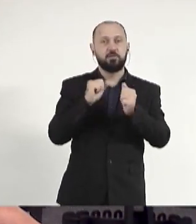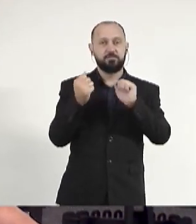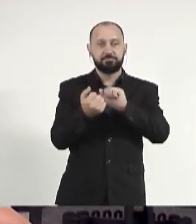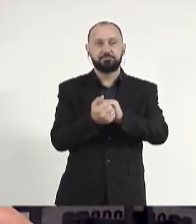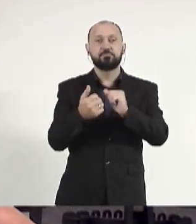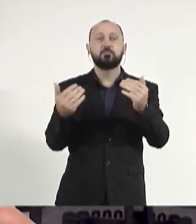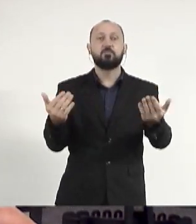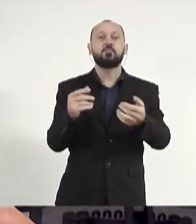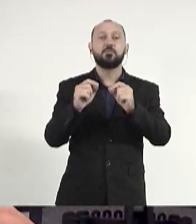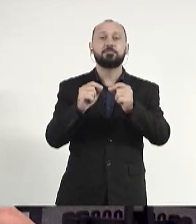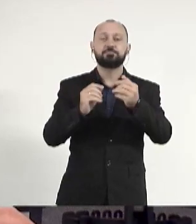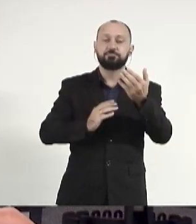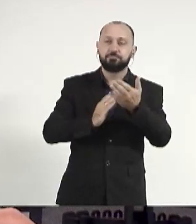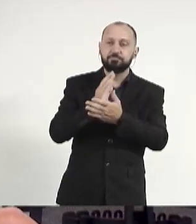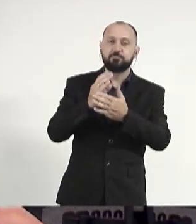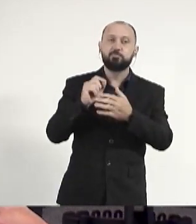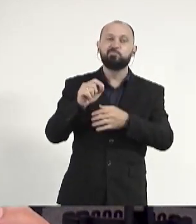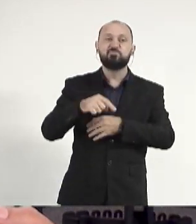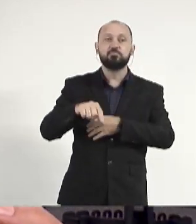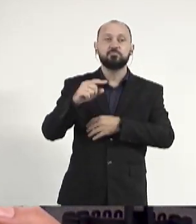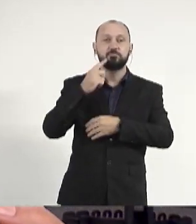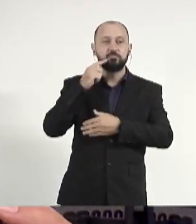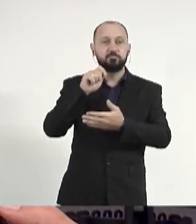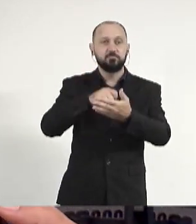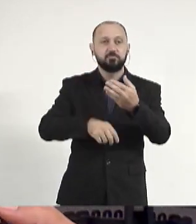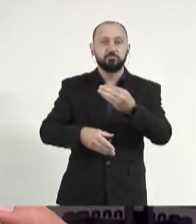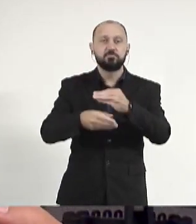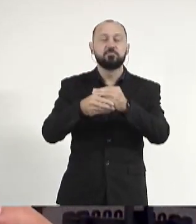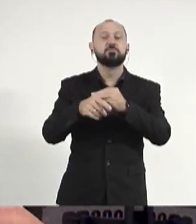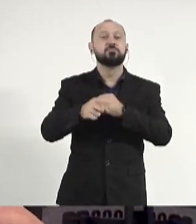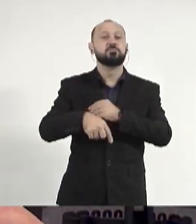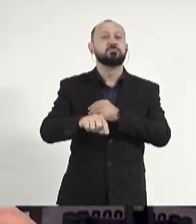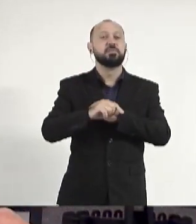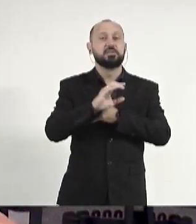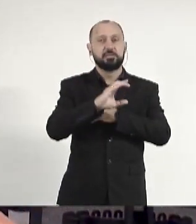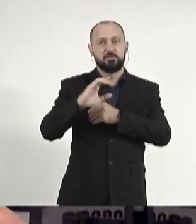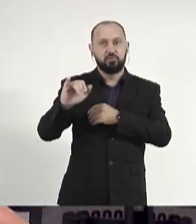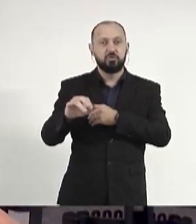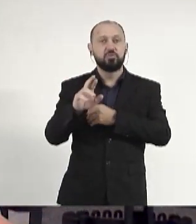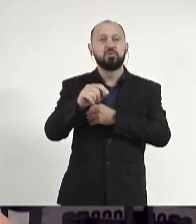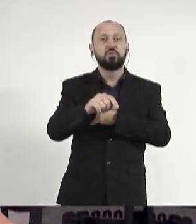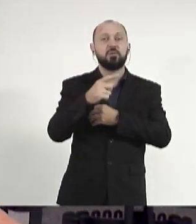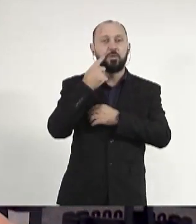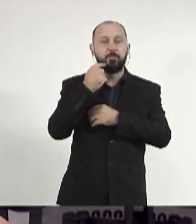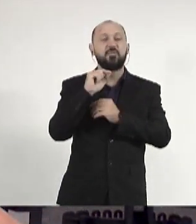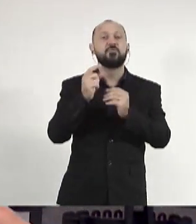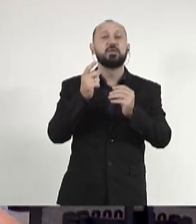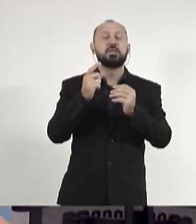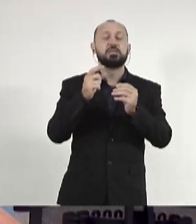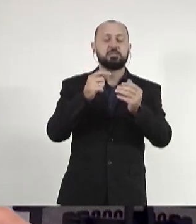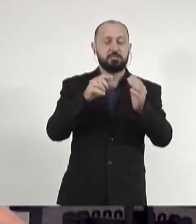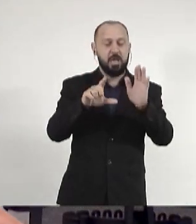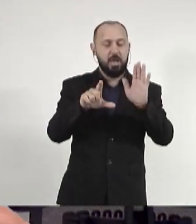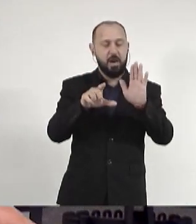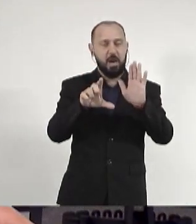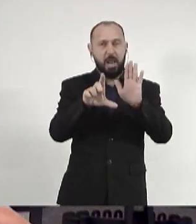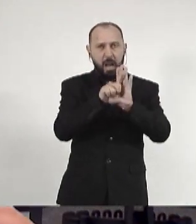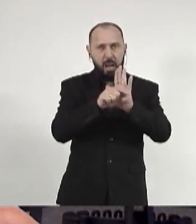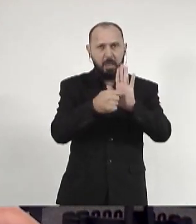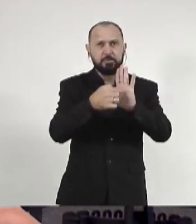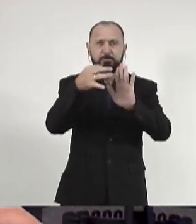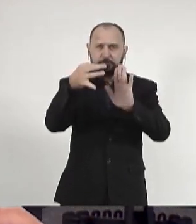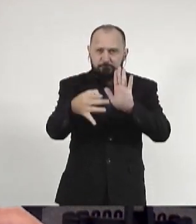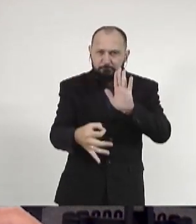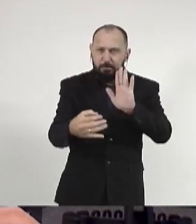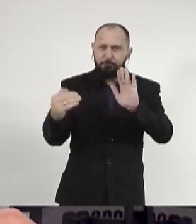adequação. Hoje, claro, nós aprovamos aqui com emenda assinada, inclusive por todos os membros da CCJ, a constitucionalidade do projeto,